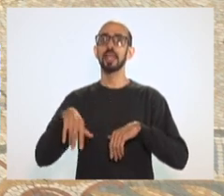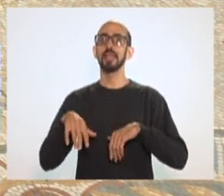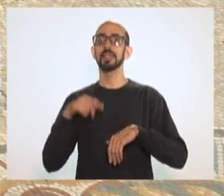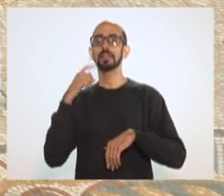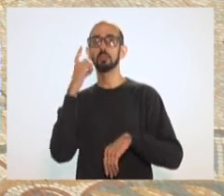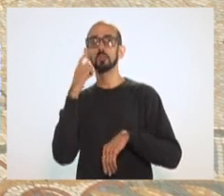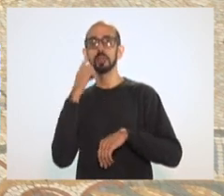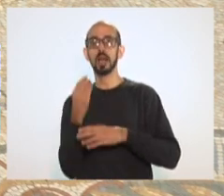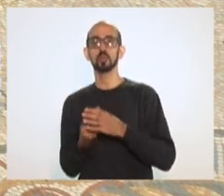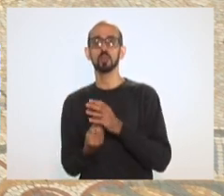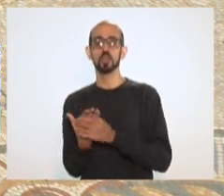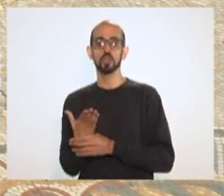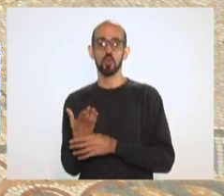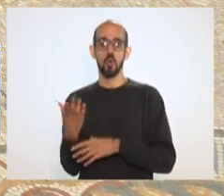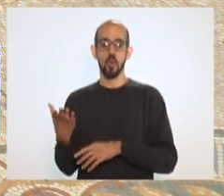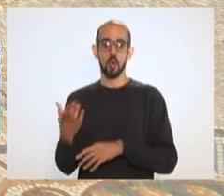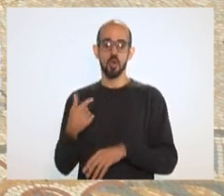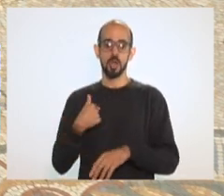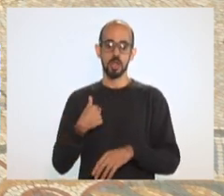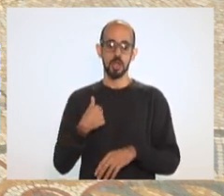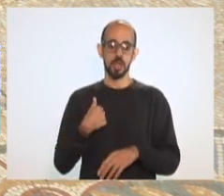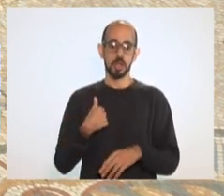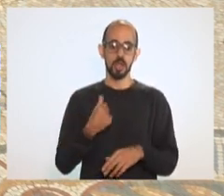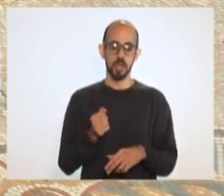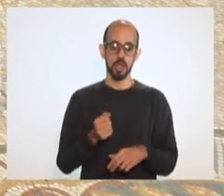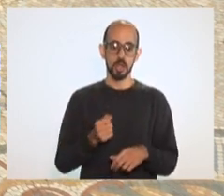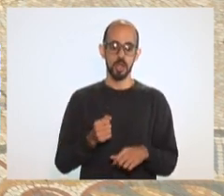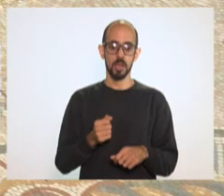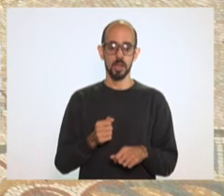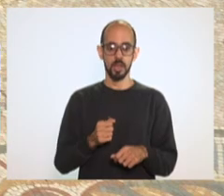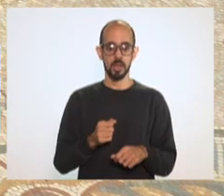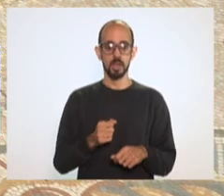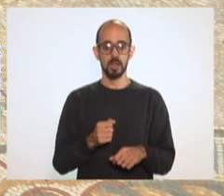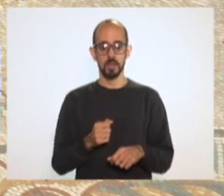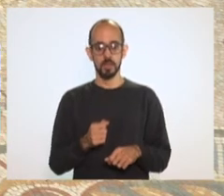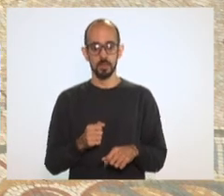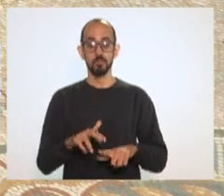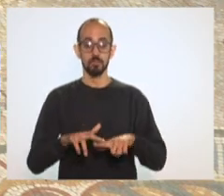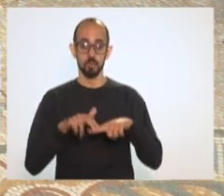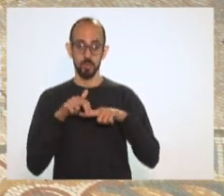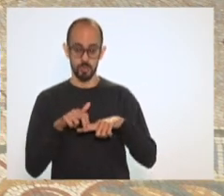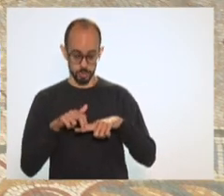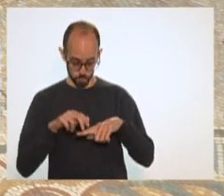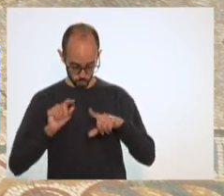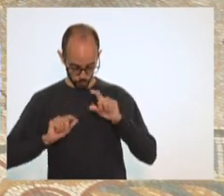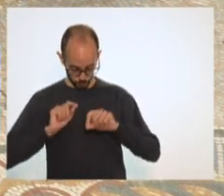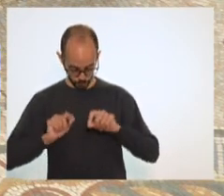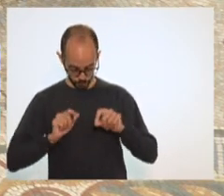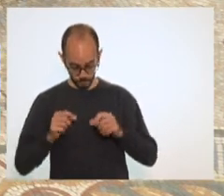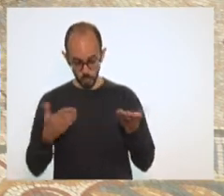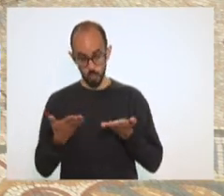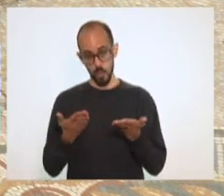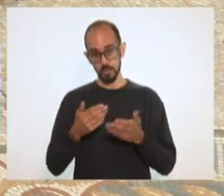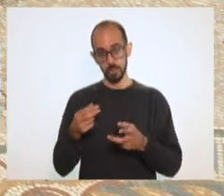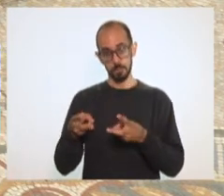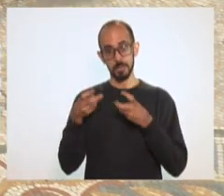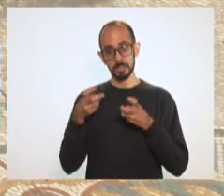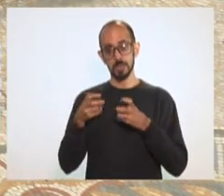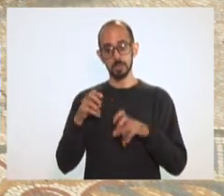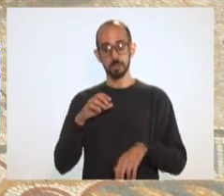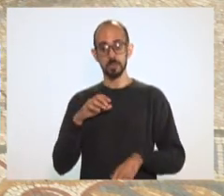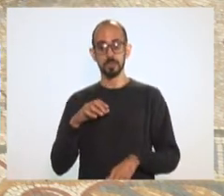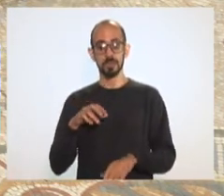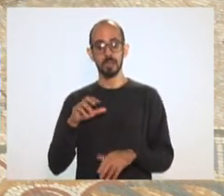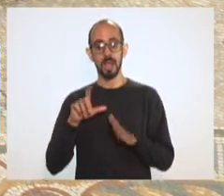da proposta de compra de vacina e de formação de consórcio que o governador vetou. Por isso, hoje está atrasado, correndo atrás